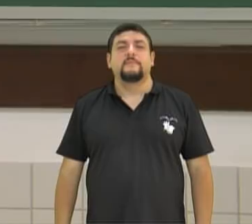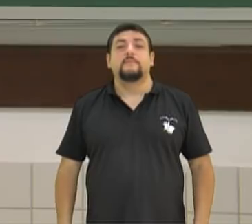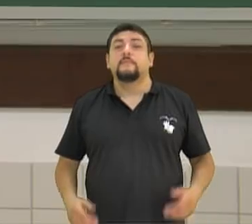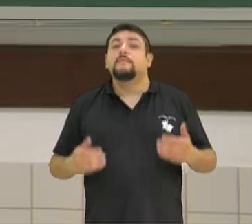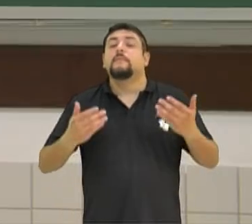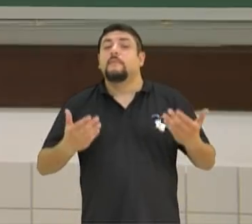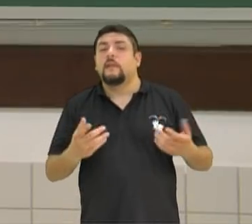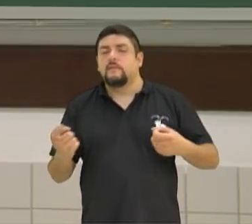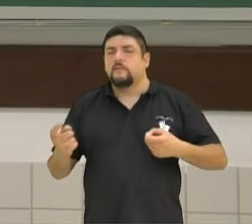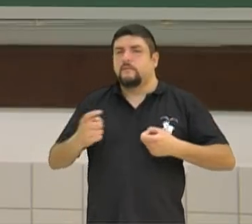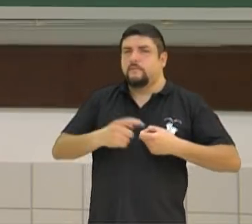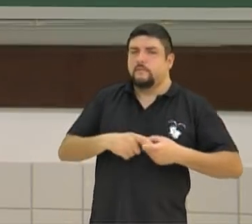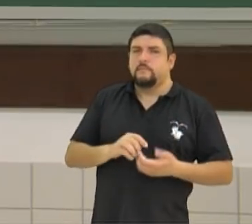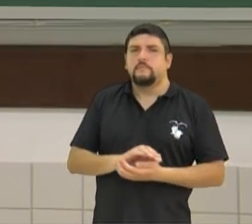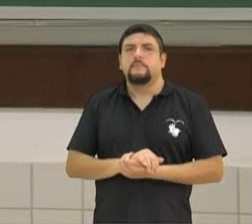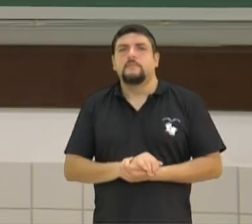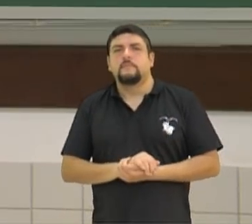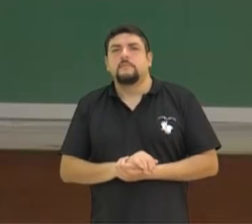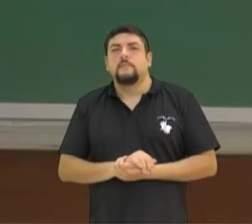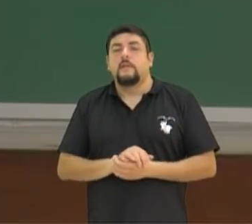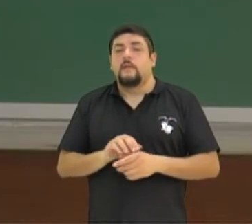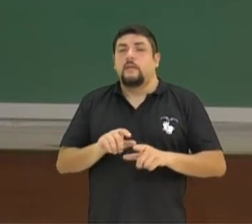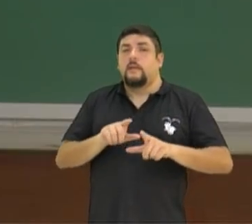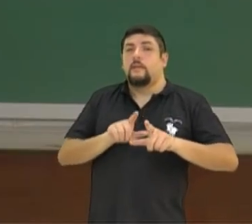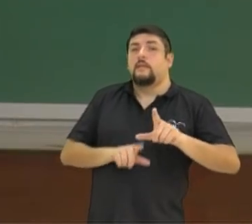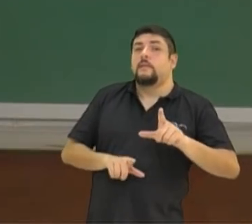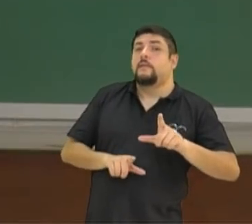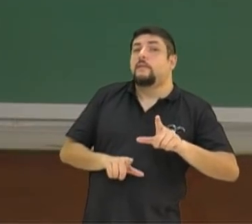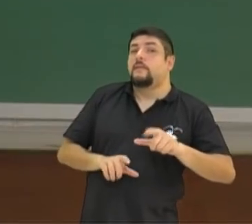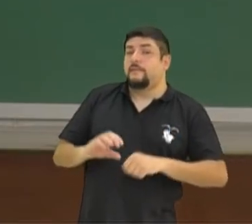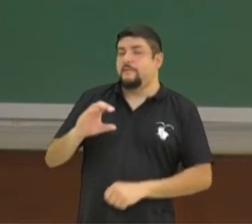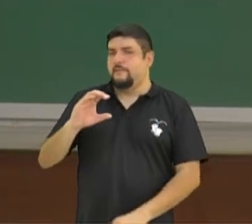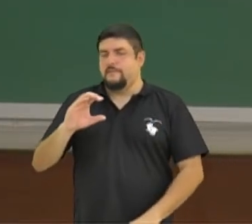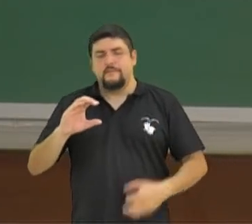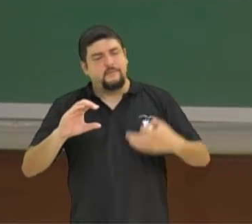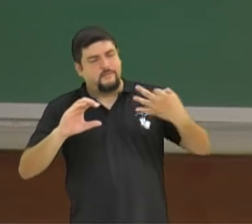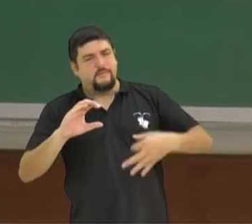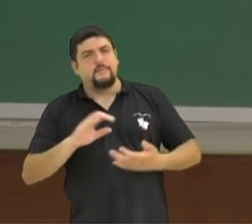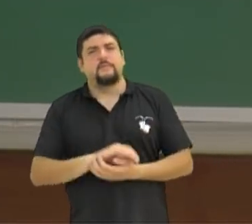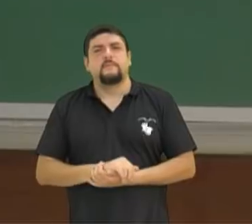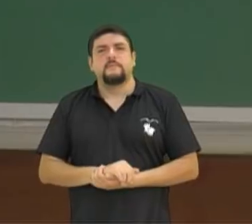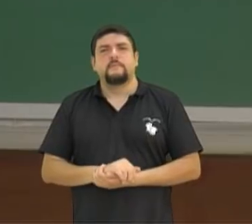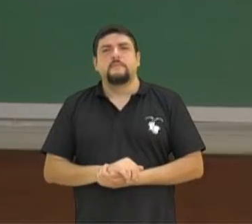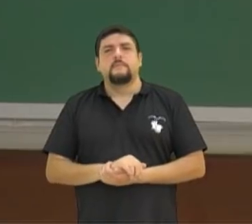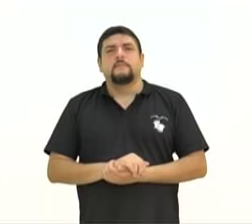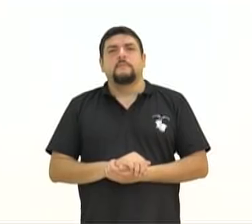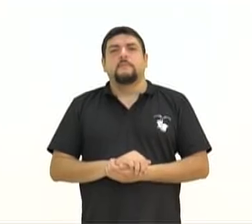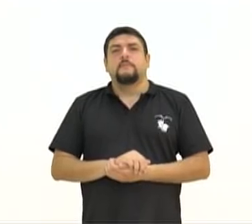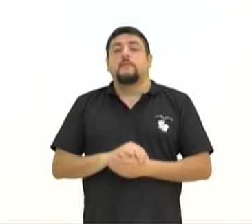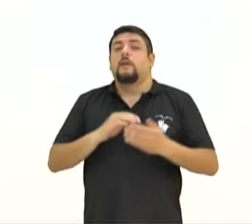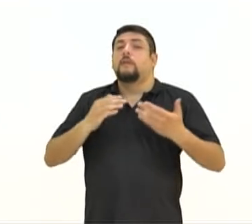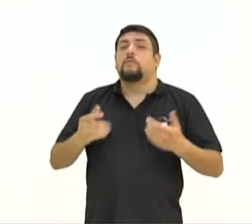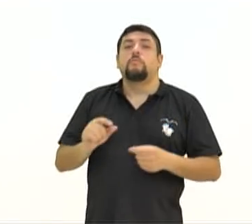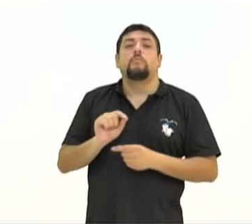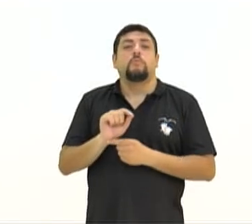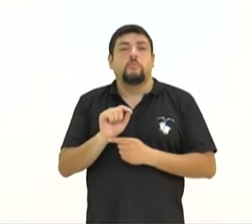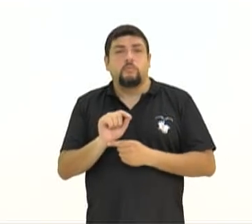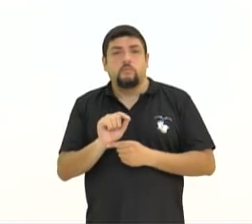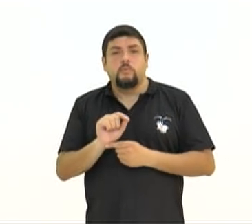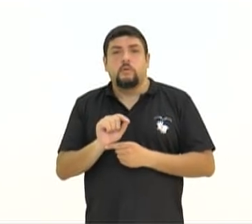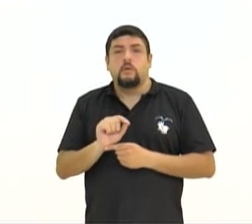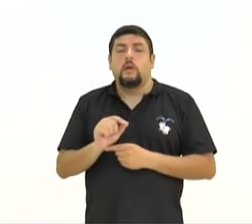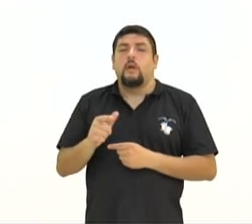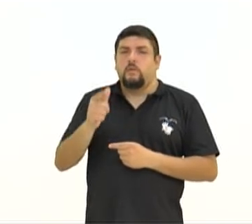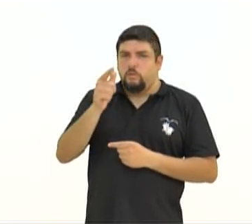E aí, galera, retornando, acertou quem assinalou a letra C, né? Então, a gente tem aqui mais